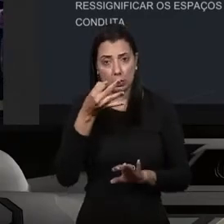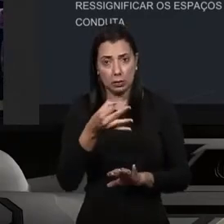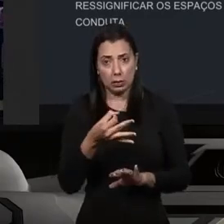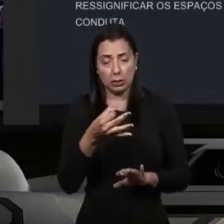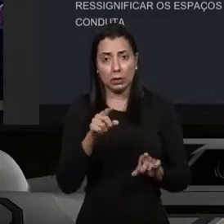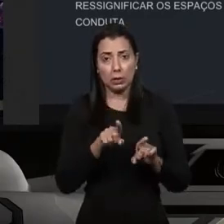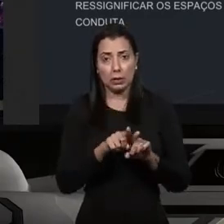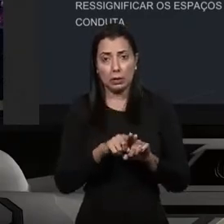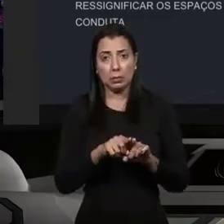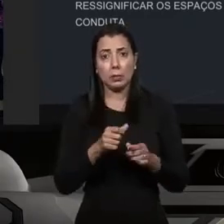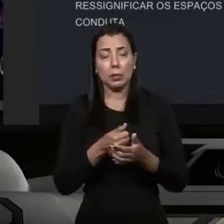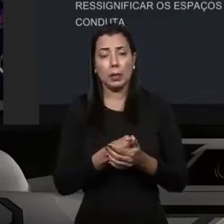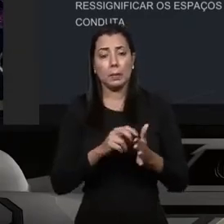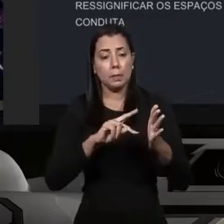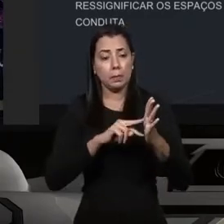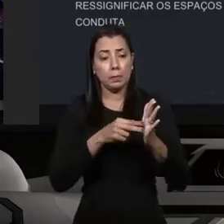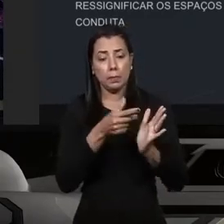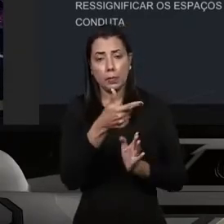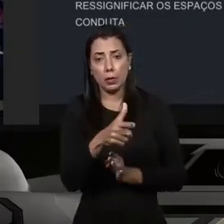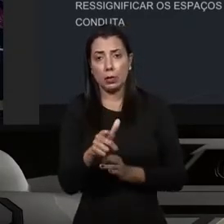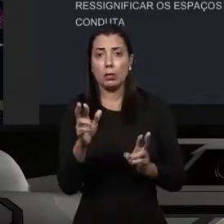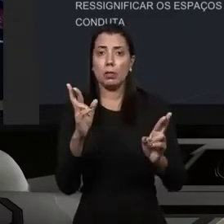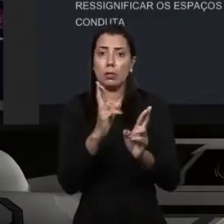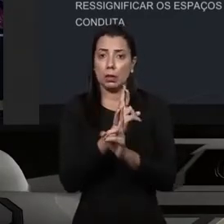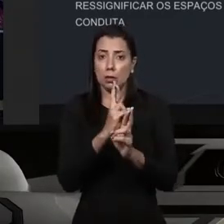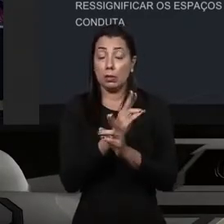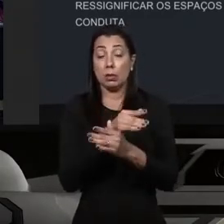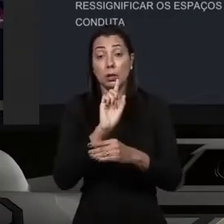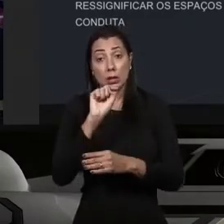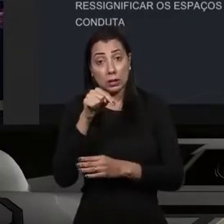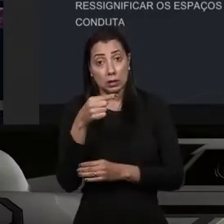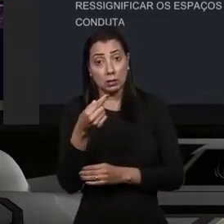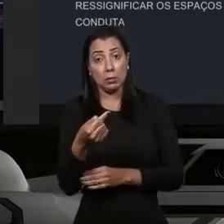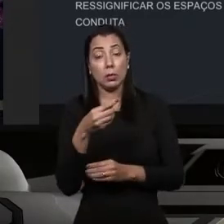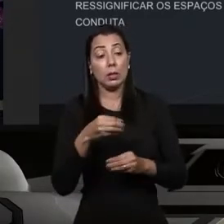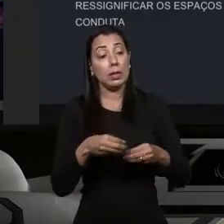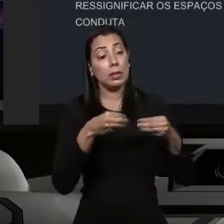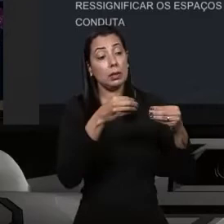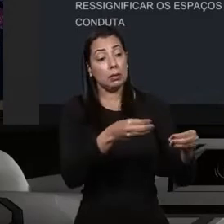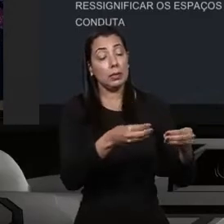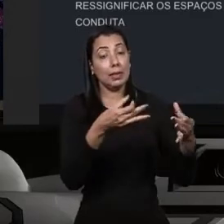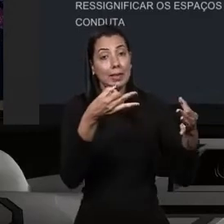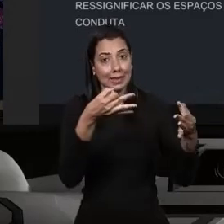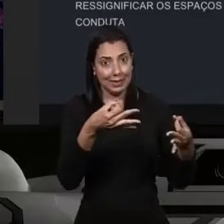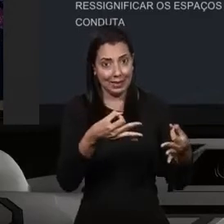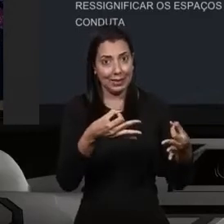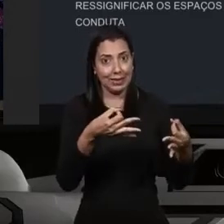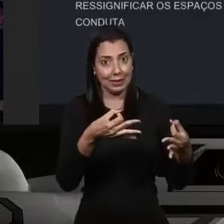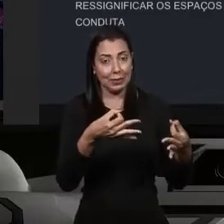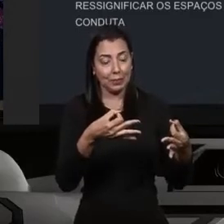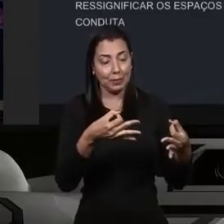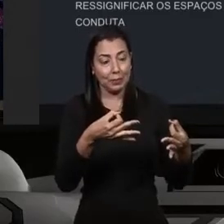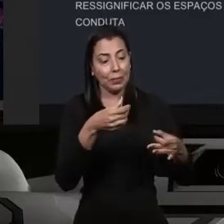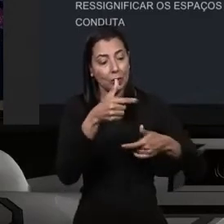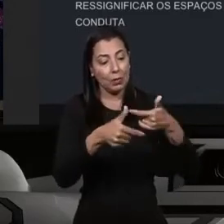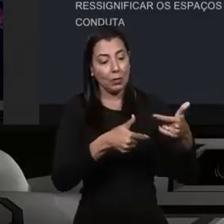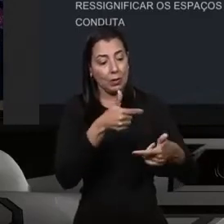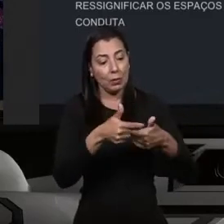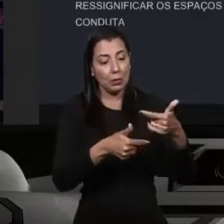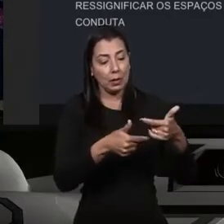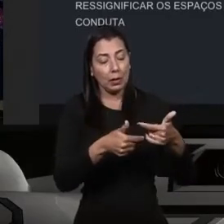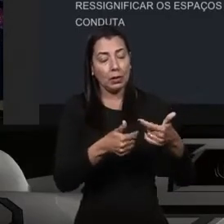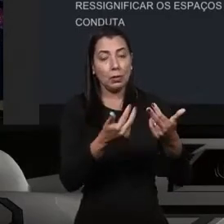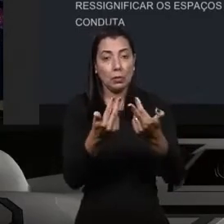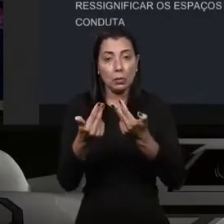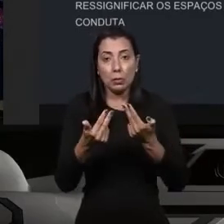para ressignificar essas relações. E depois devolver a ordem, né? Devolver, depois de um trabalho um pouco mais horizontal,